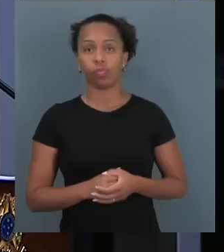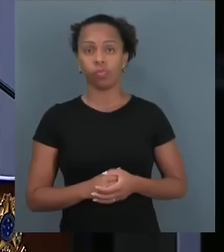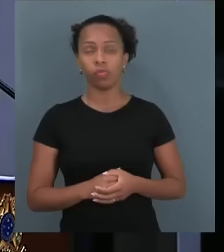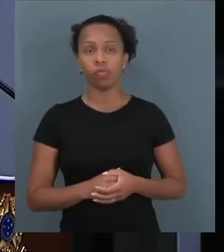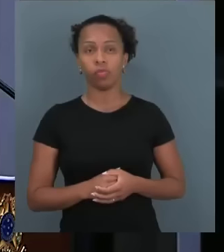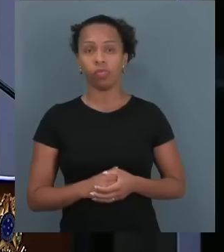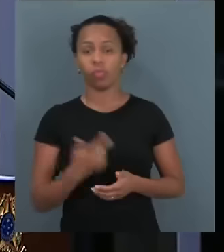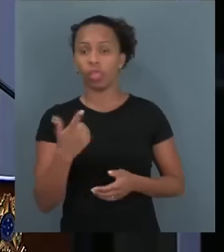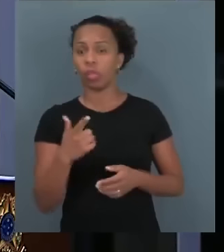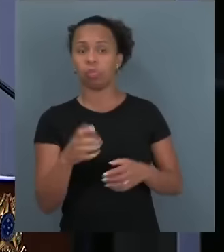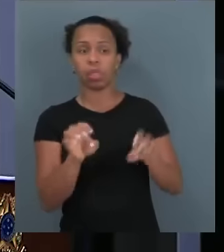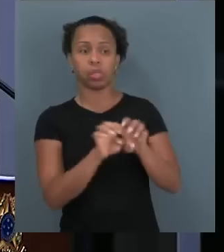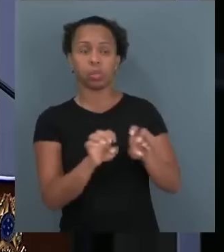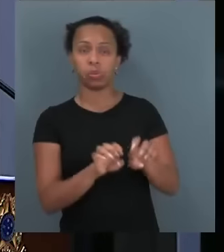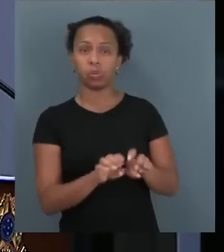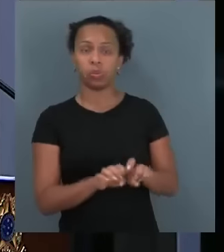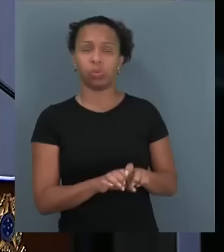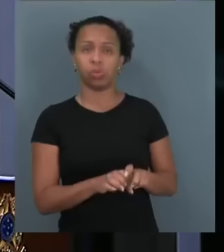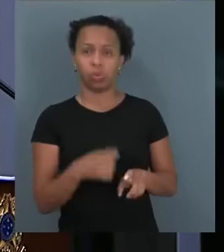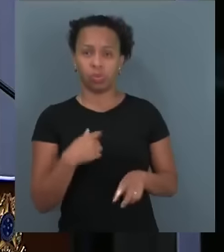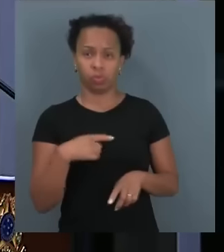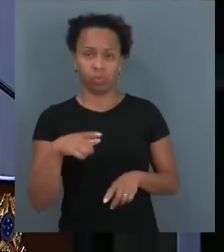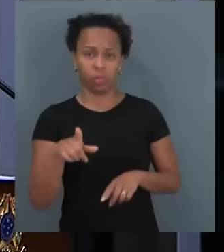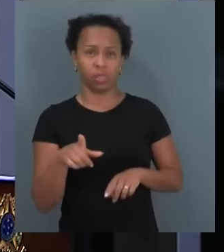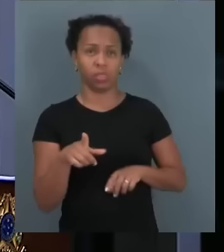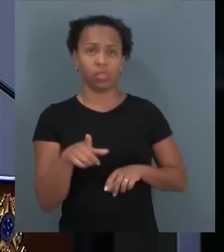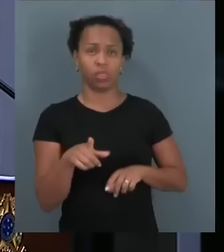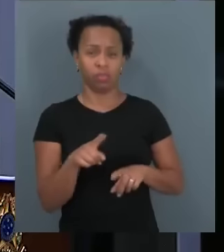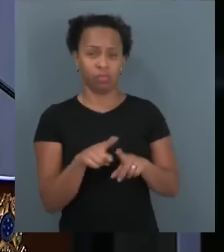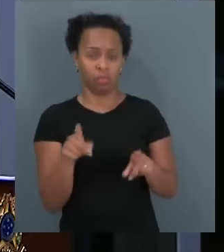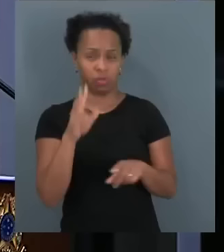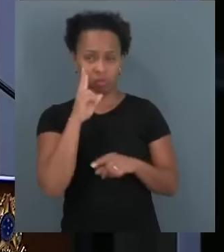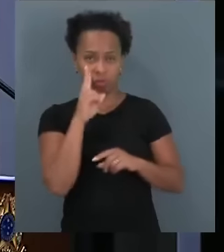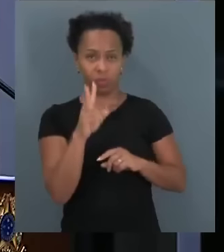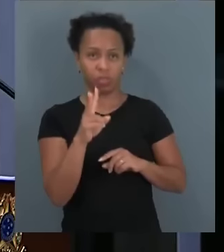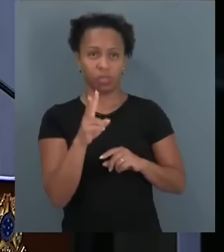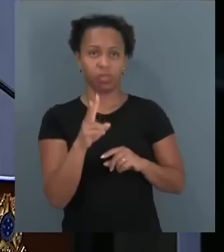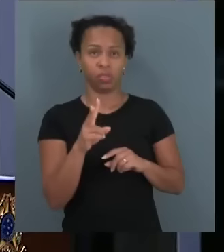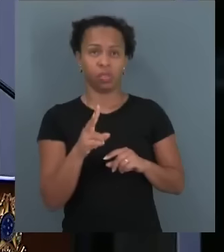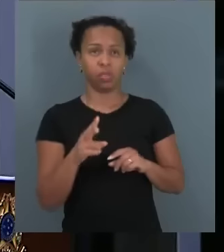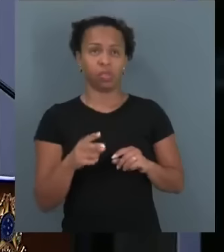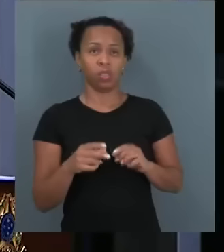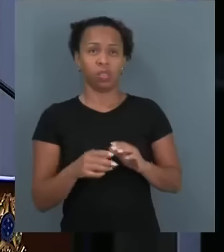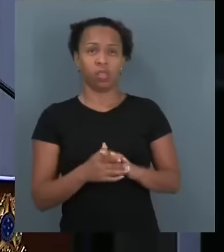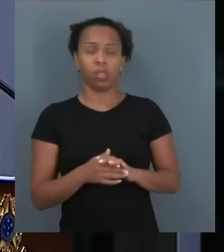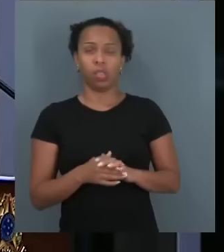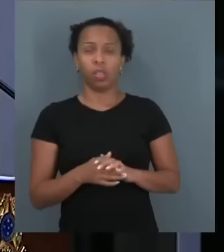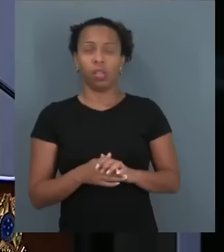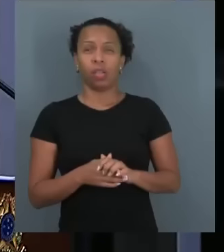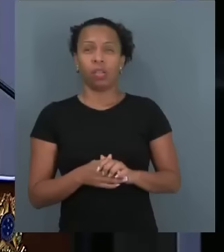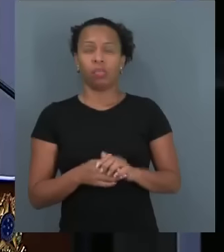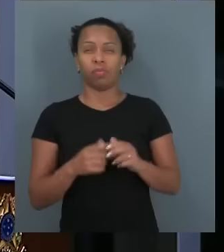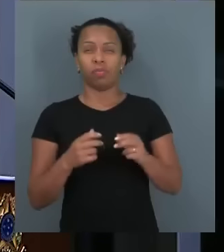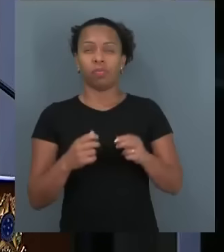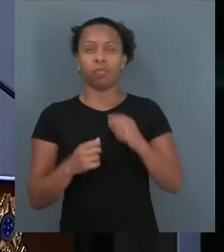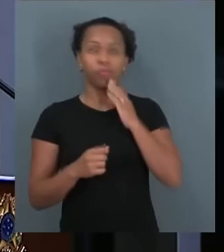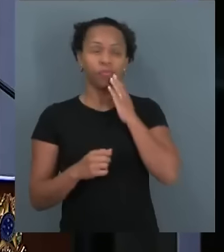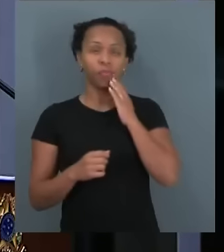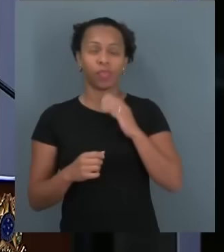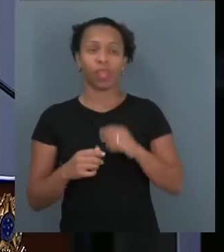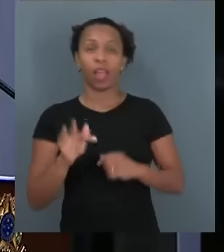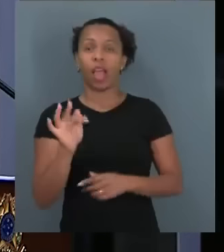sem estrutura. E eu tive lá, senadora Damares, a senhora deve ter visto, facções dividem, várias